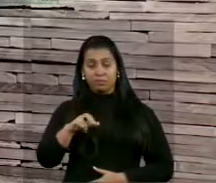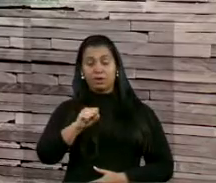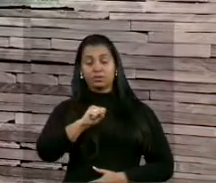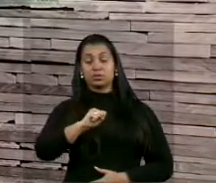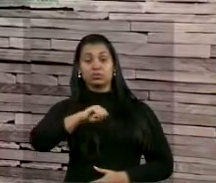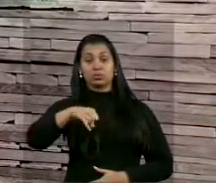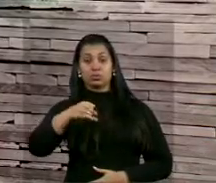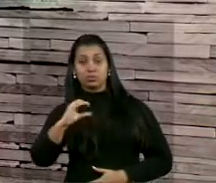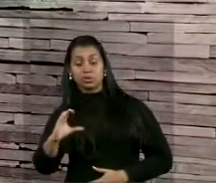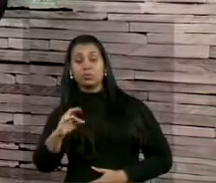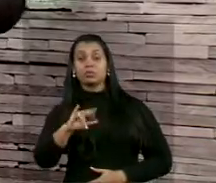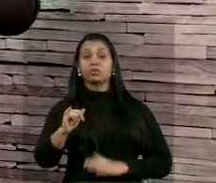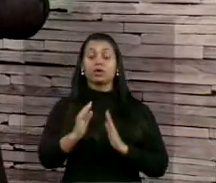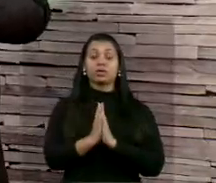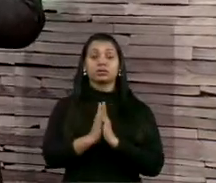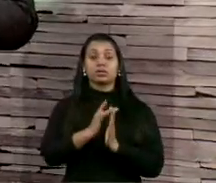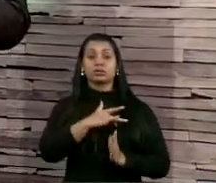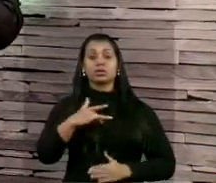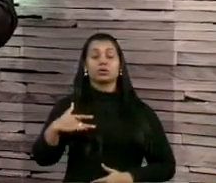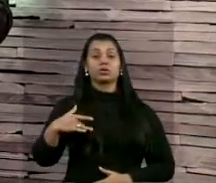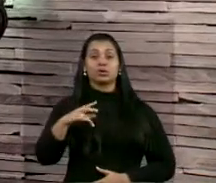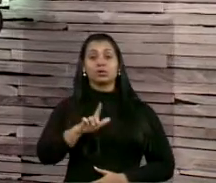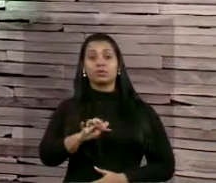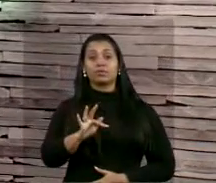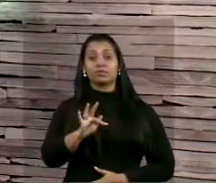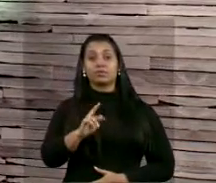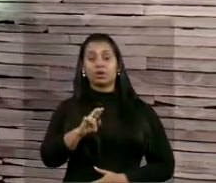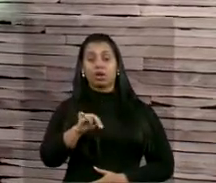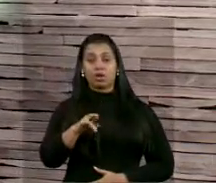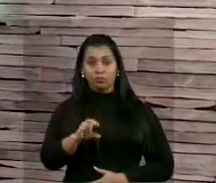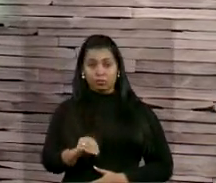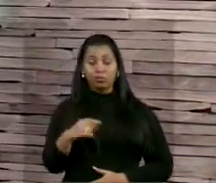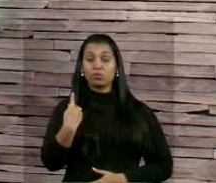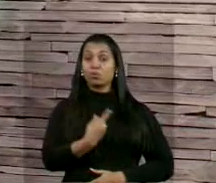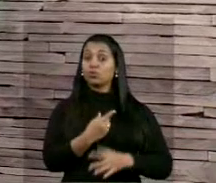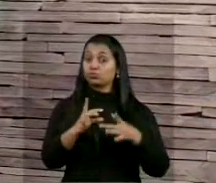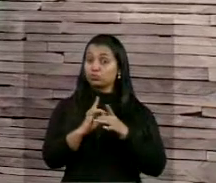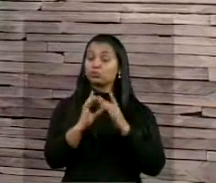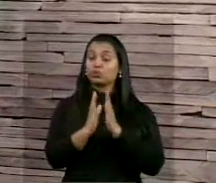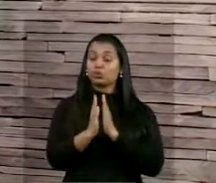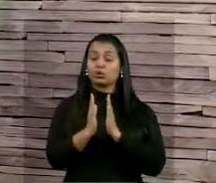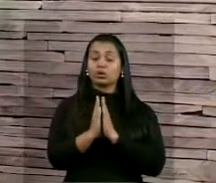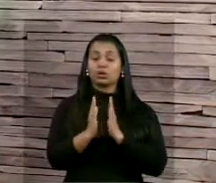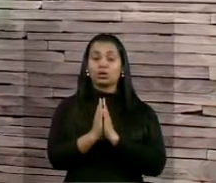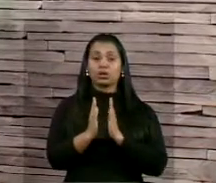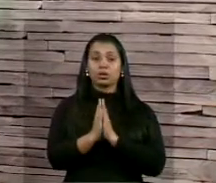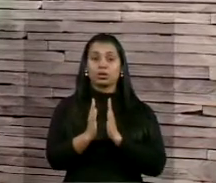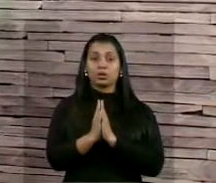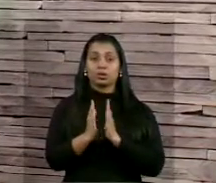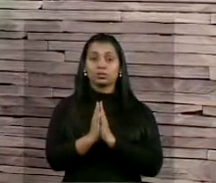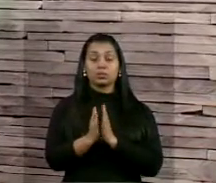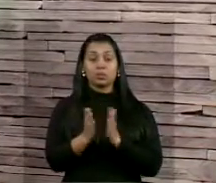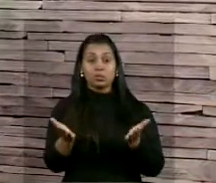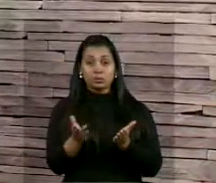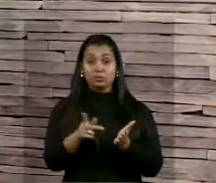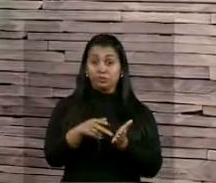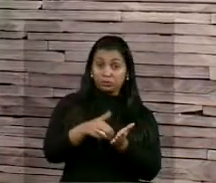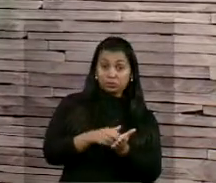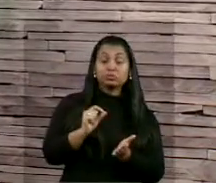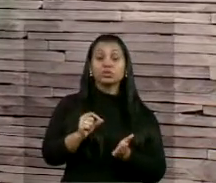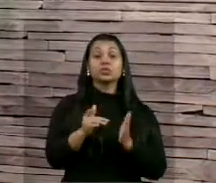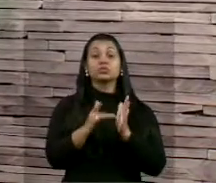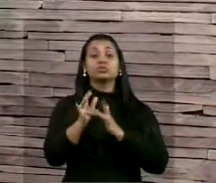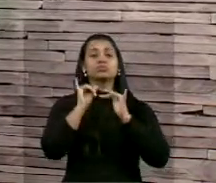que reza pela saúde de Flávio Roberto Ribeiro. Estamos juntos em oração, meus amigos. Neste mistério,